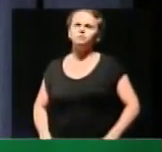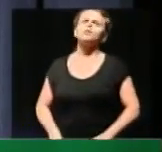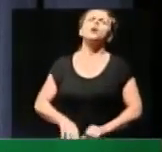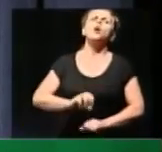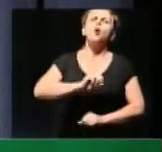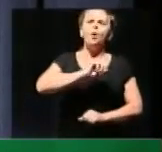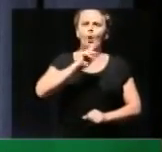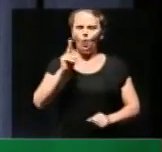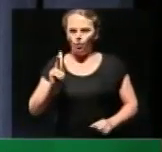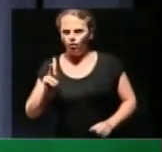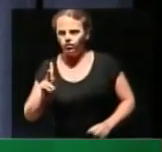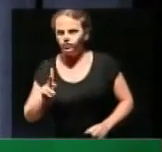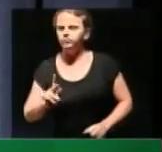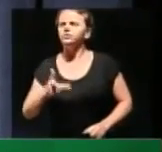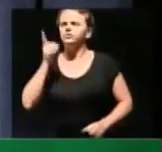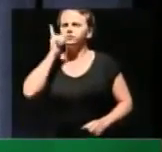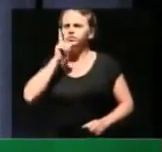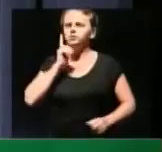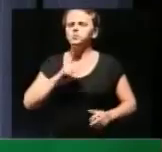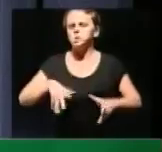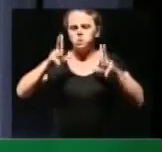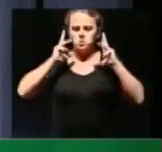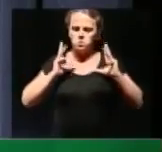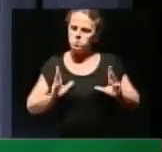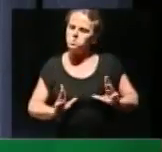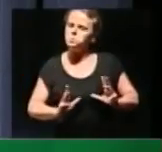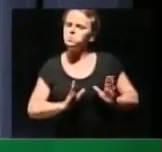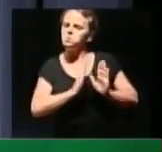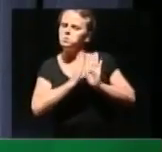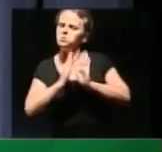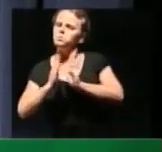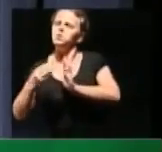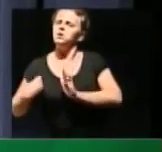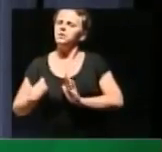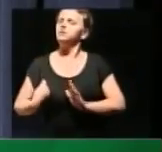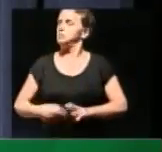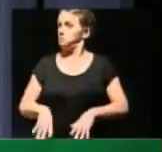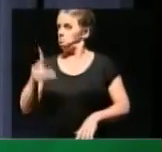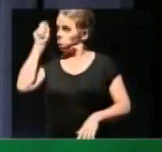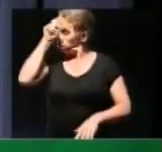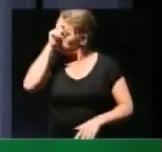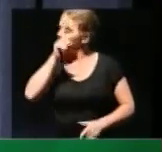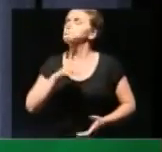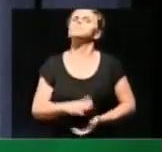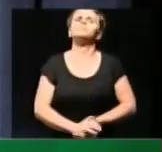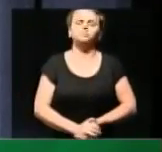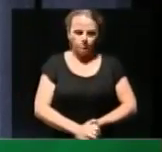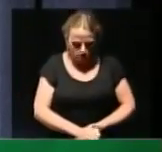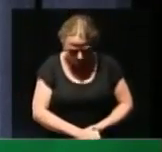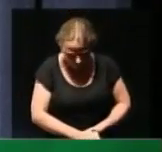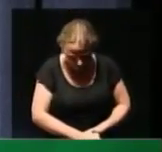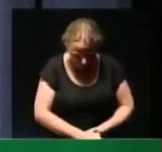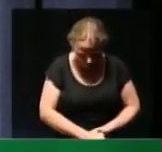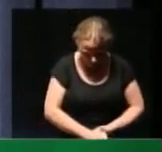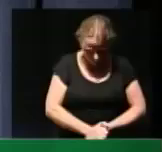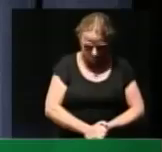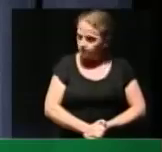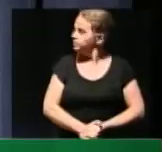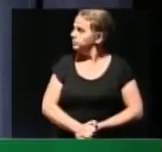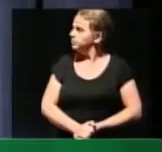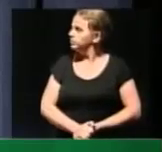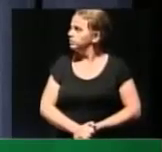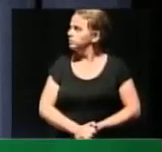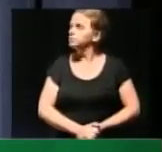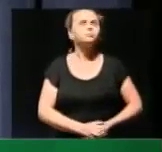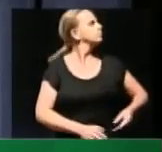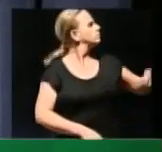Ou manter esse tipo de comportamento a vida inteira não é fácil. Né? Esses dois